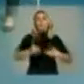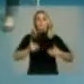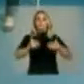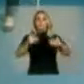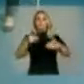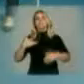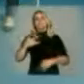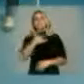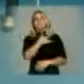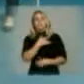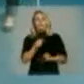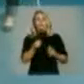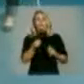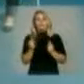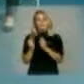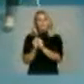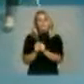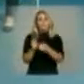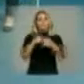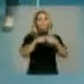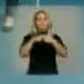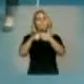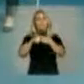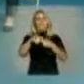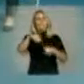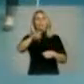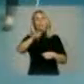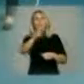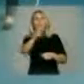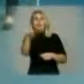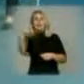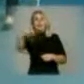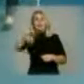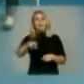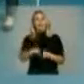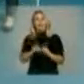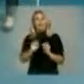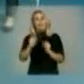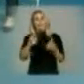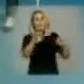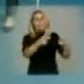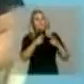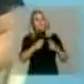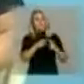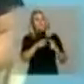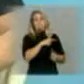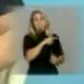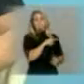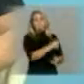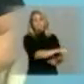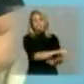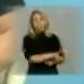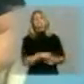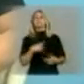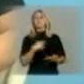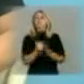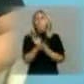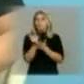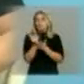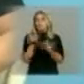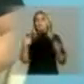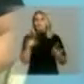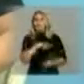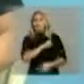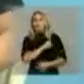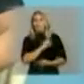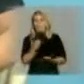da Saúde, em parceria com o Morrão, ou é das entidades? Há uma iniciativa hoje, Solange, que está muito interessante.